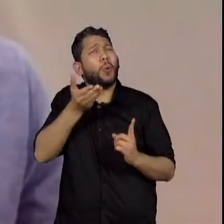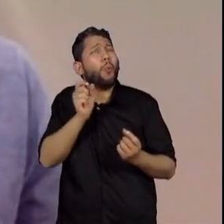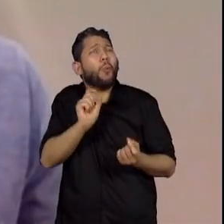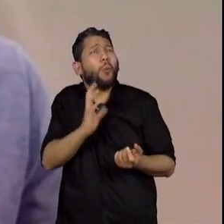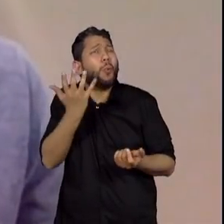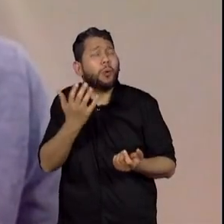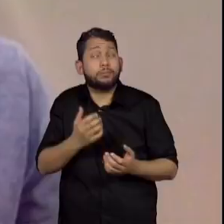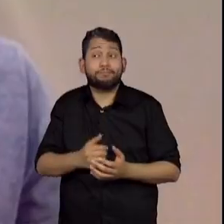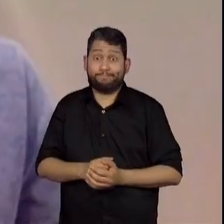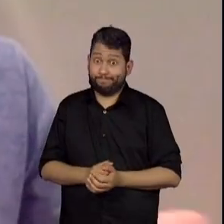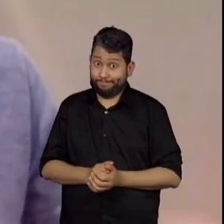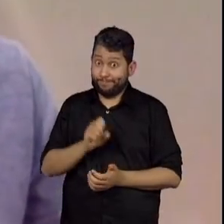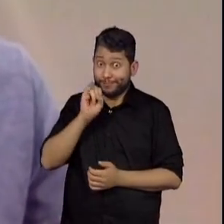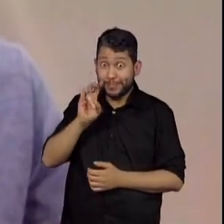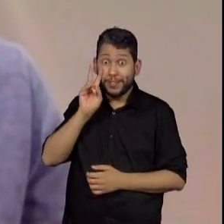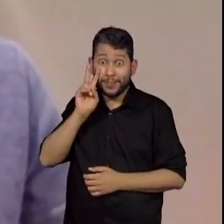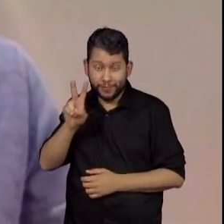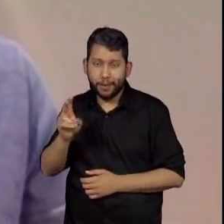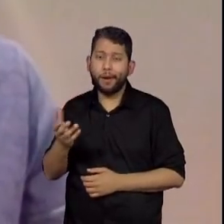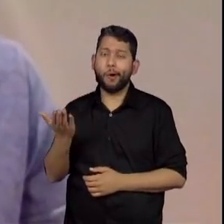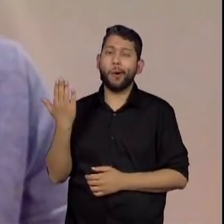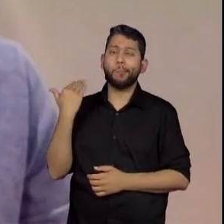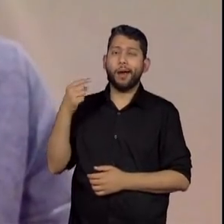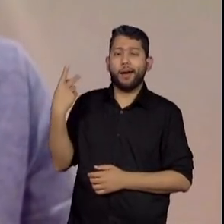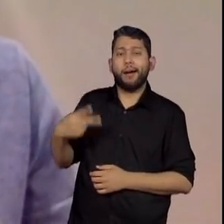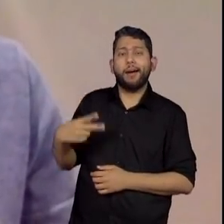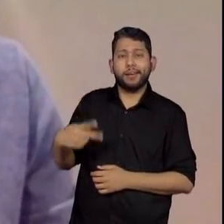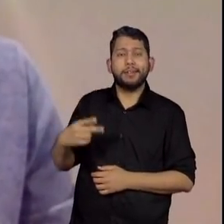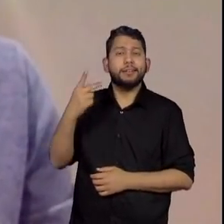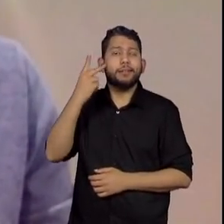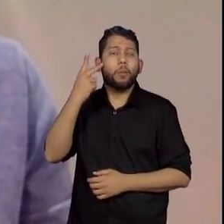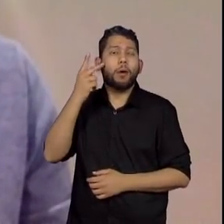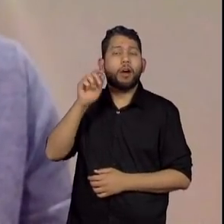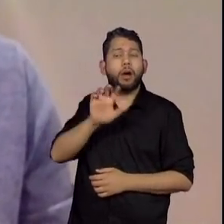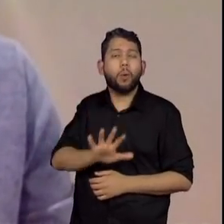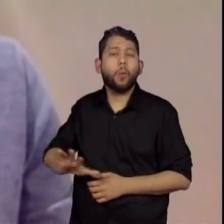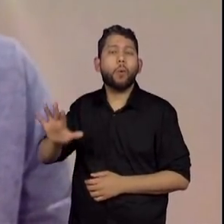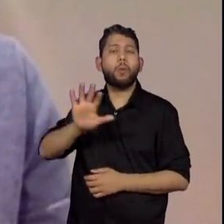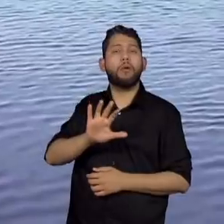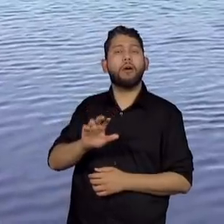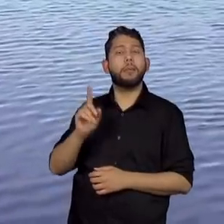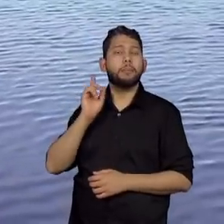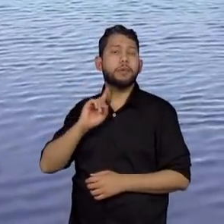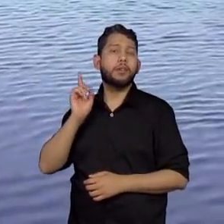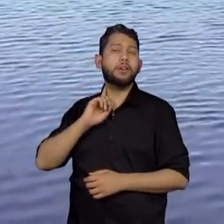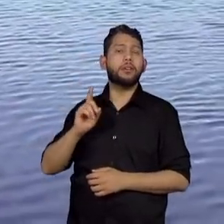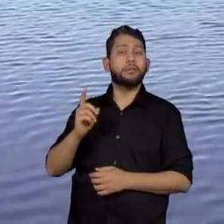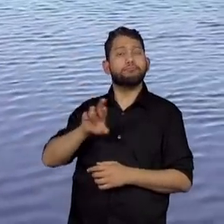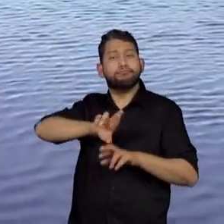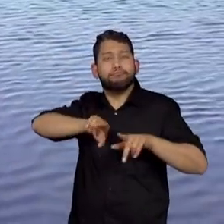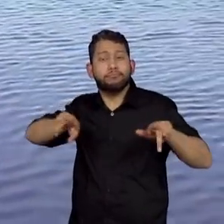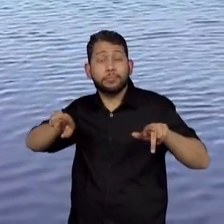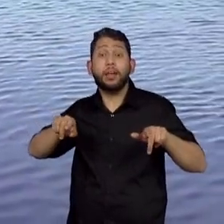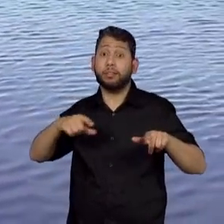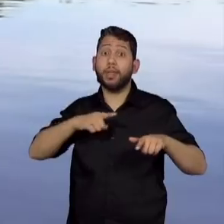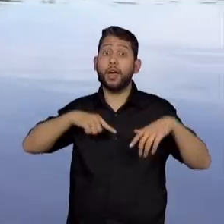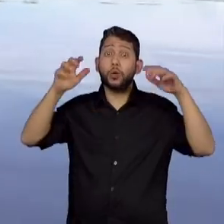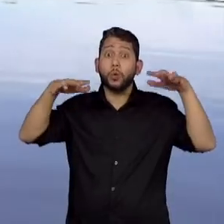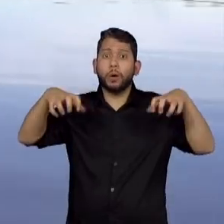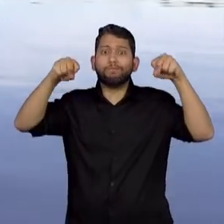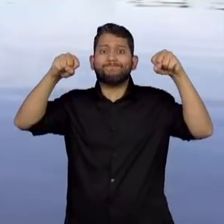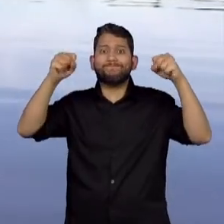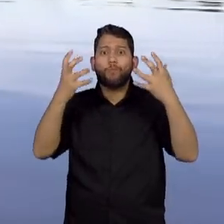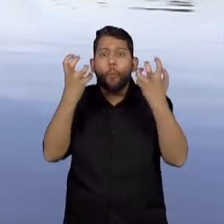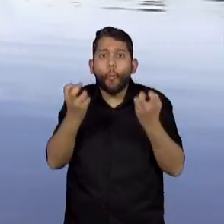gente olhar a seca recente que a gente está vivenciando na região sudeste, teve secas anteriores,